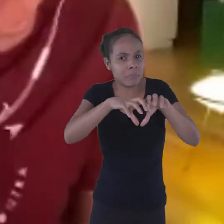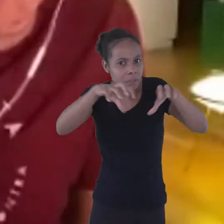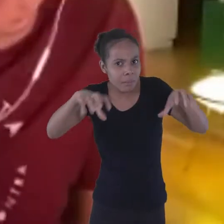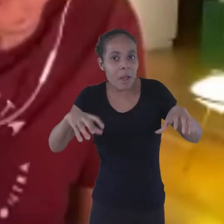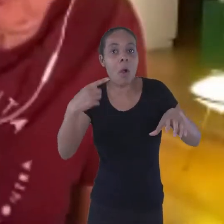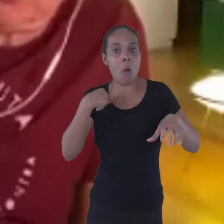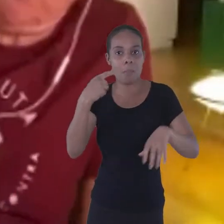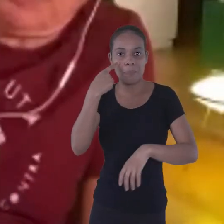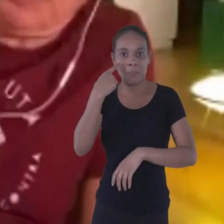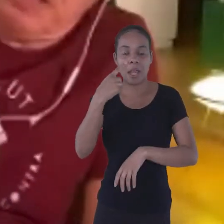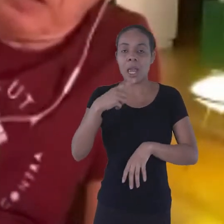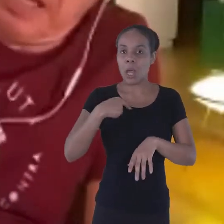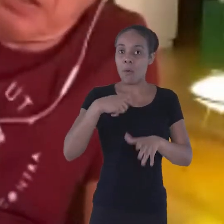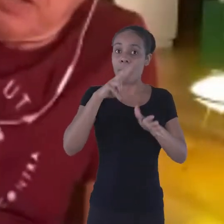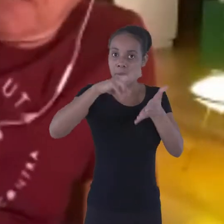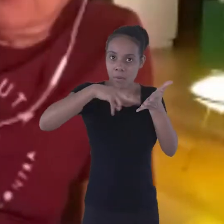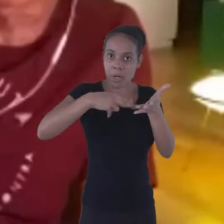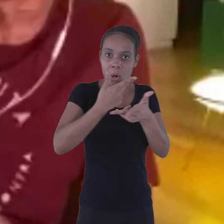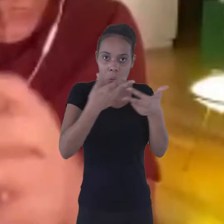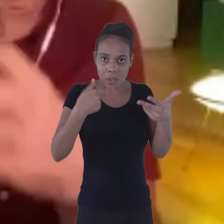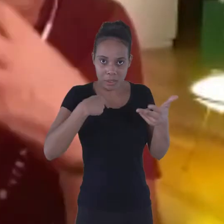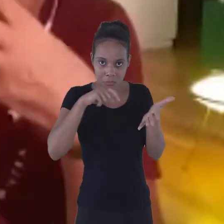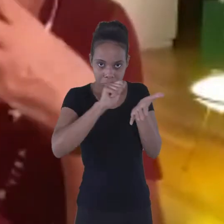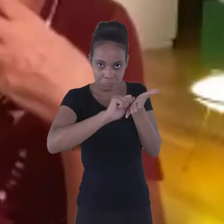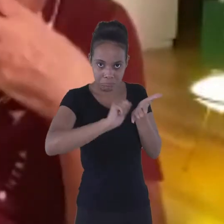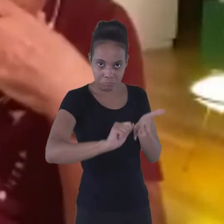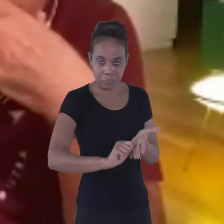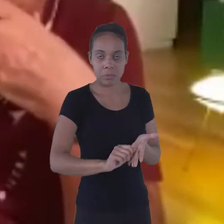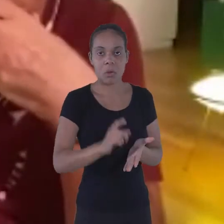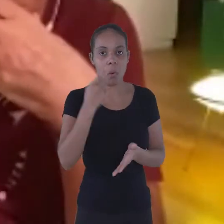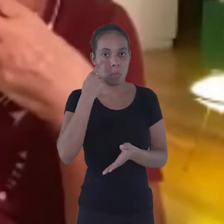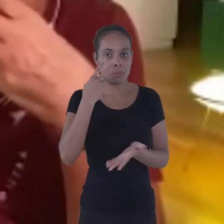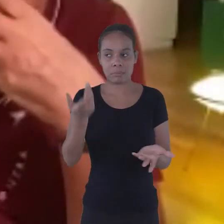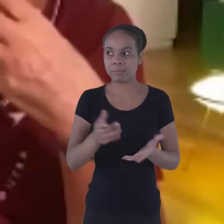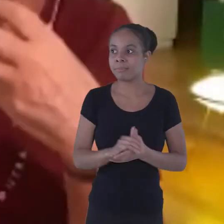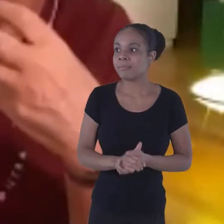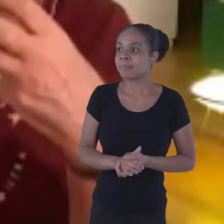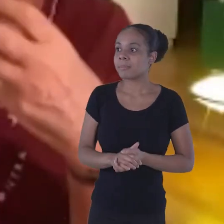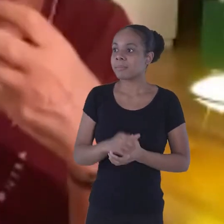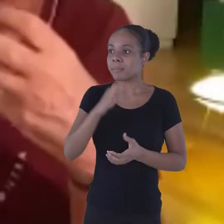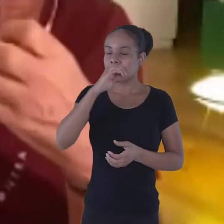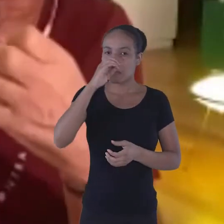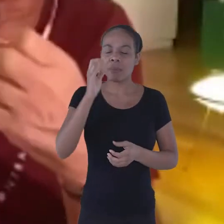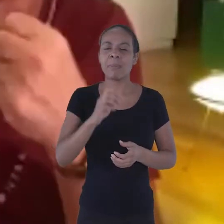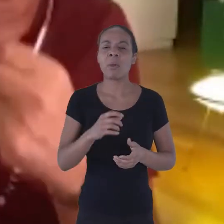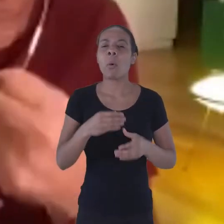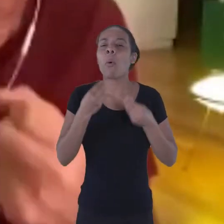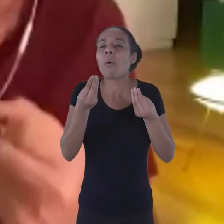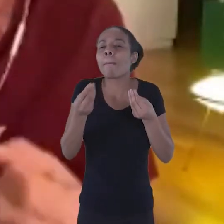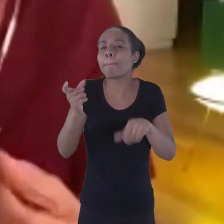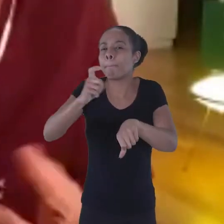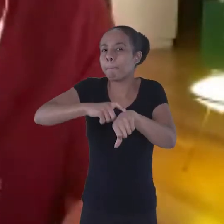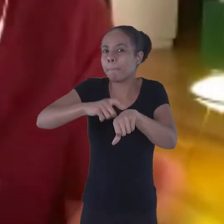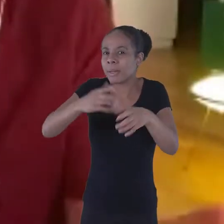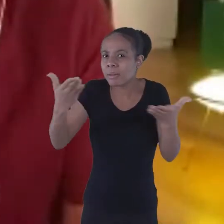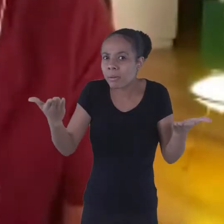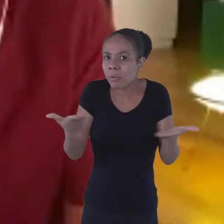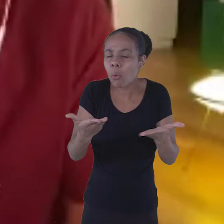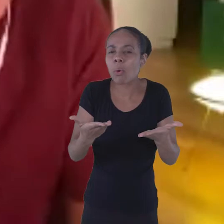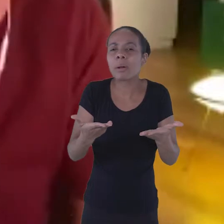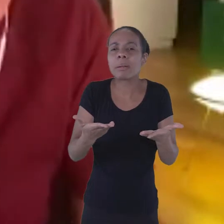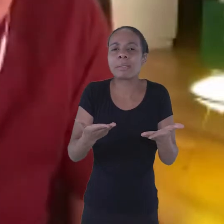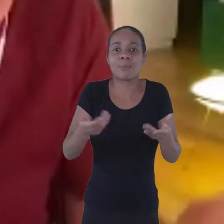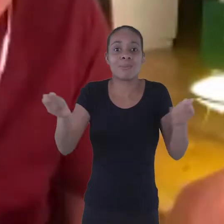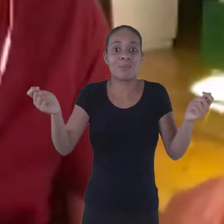continuar lendo algumas coisas que eu escrevi aqui. Eu estava querendo dizer de como, nesse momento, é importante a gente poder estar